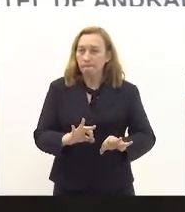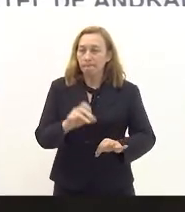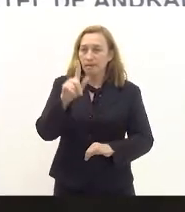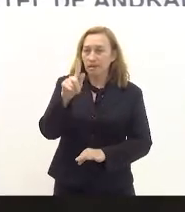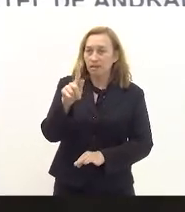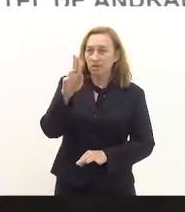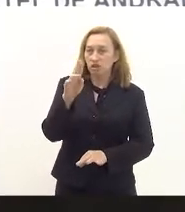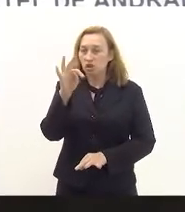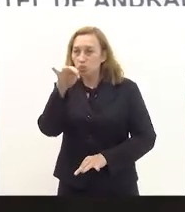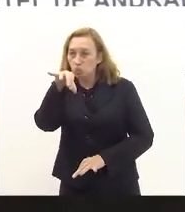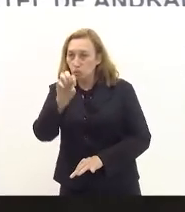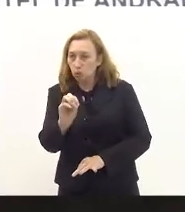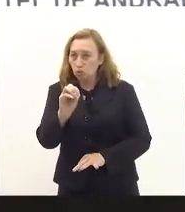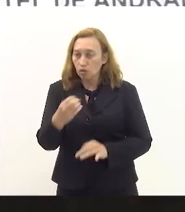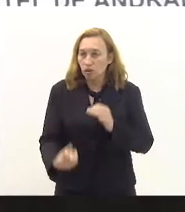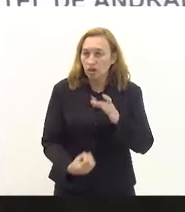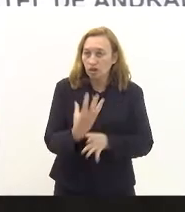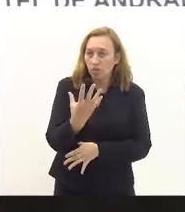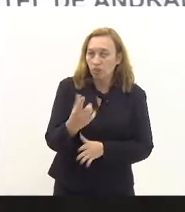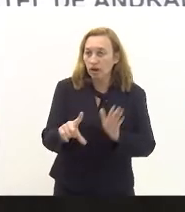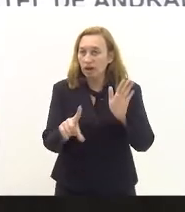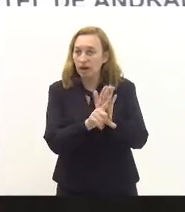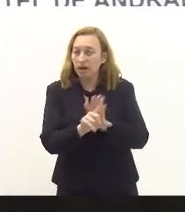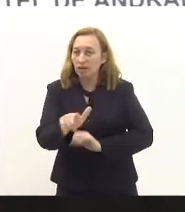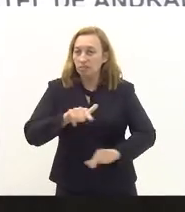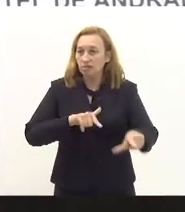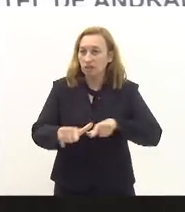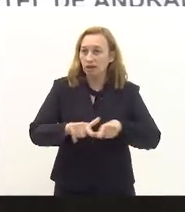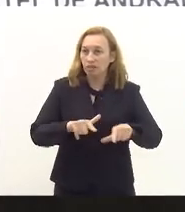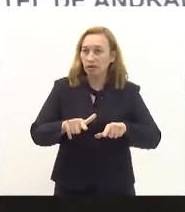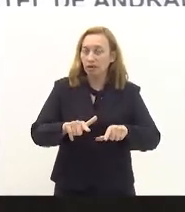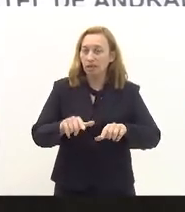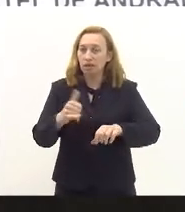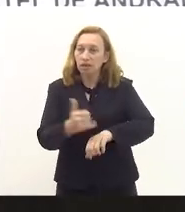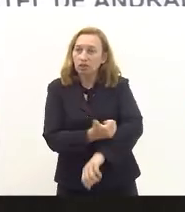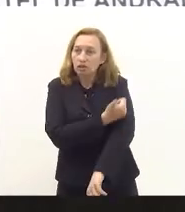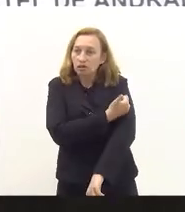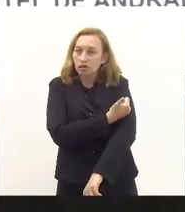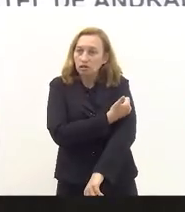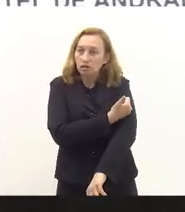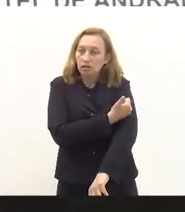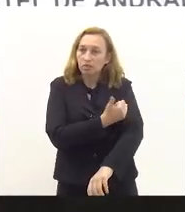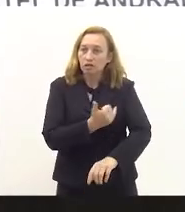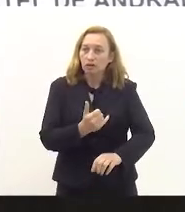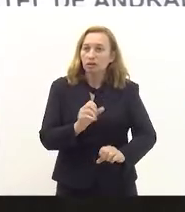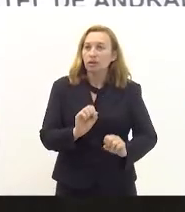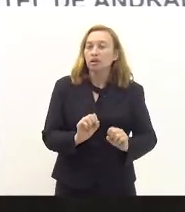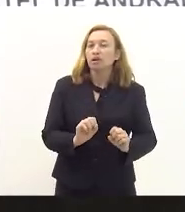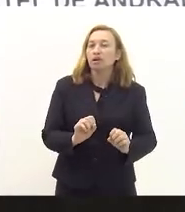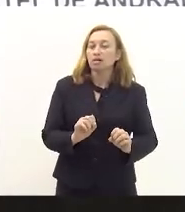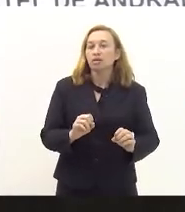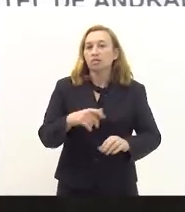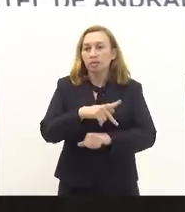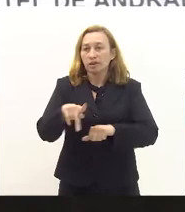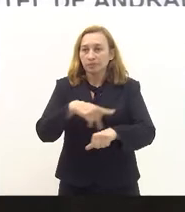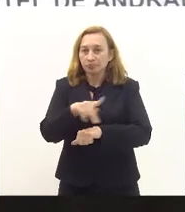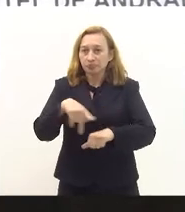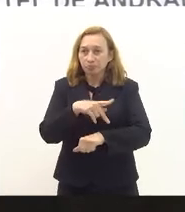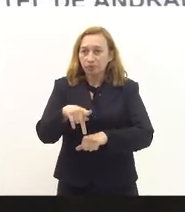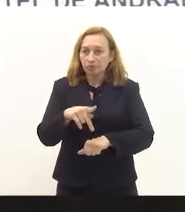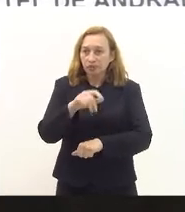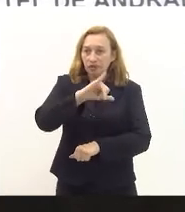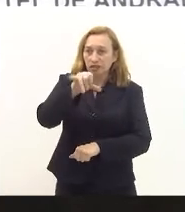Getúlio criou a legislação trabalhista e a infraestrutura para a industrialização do país.